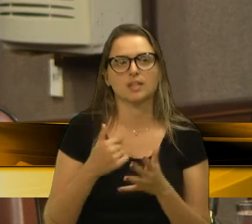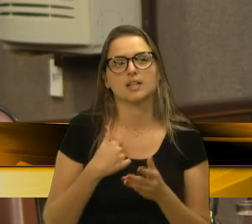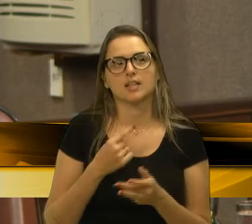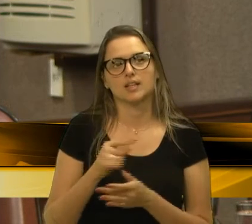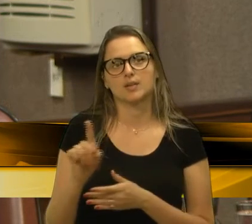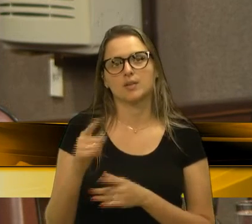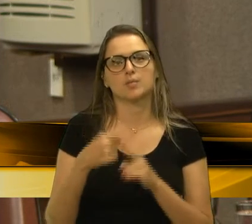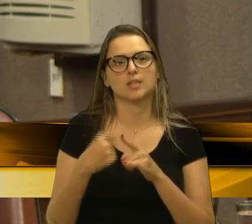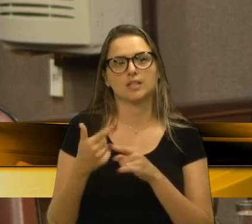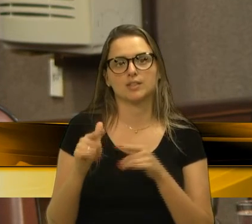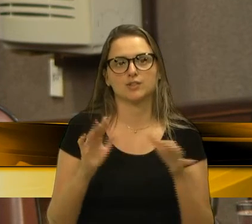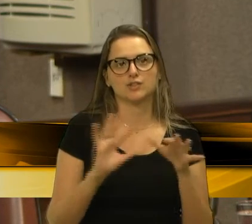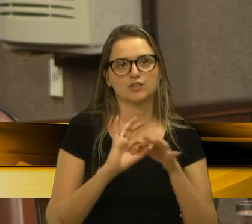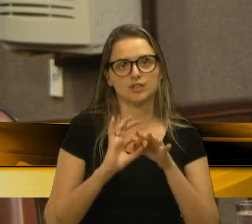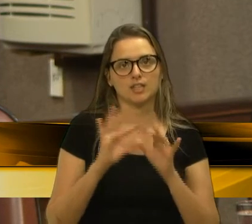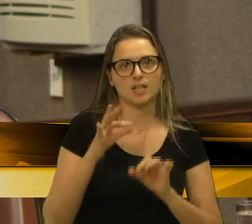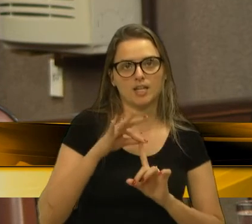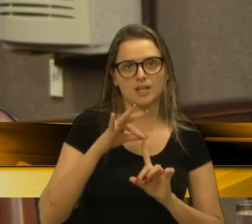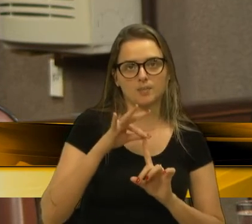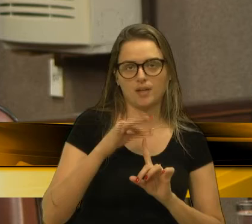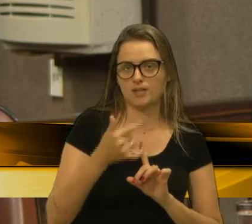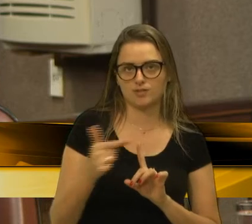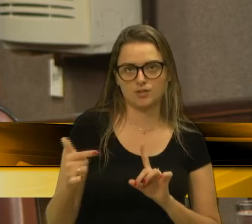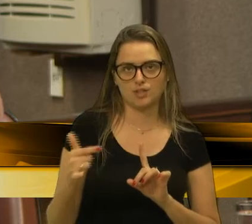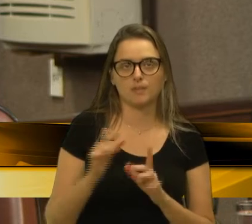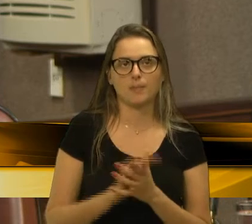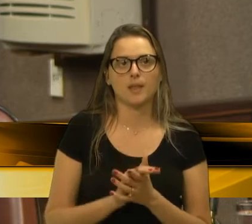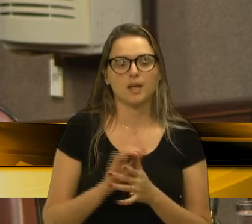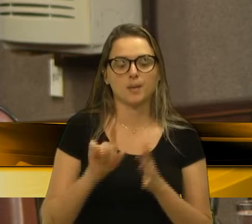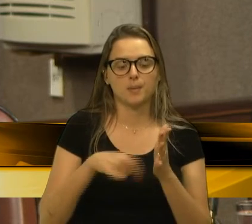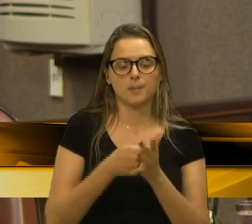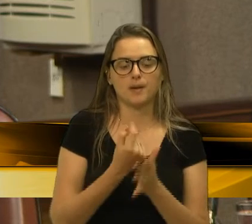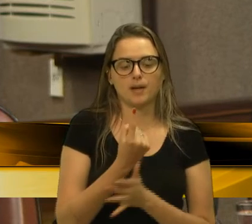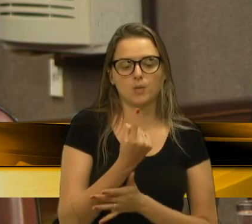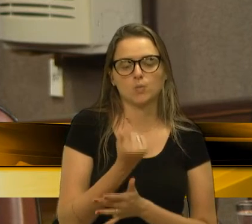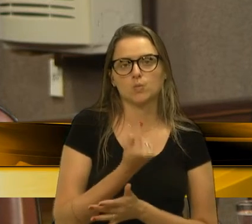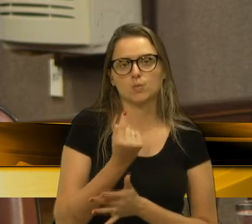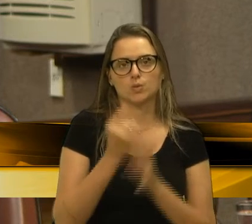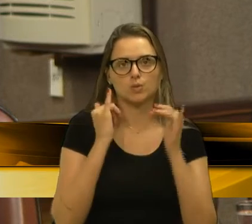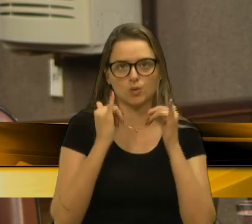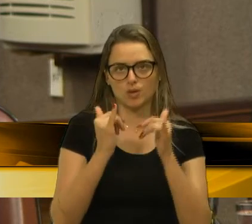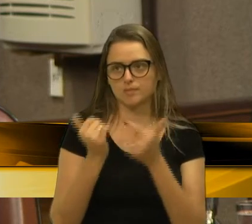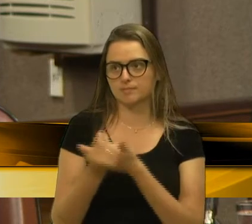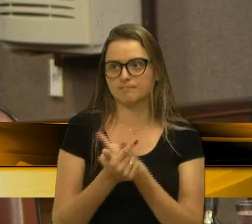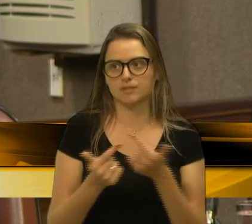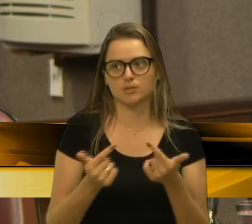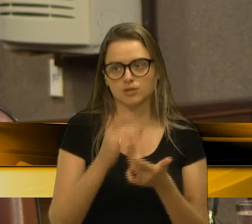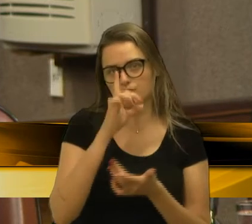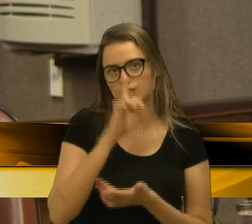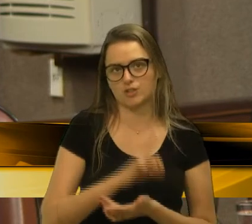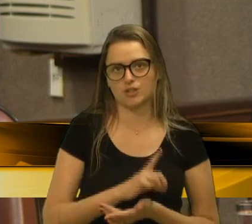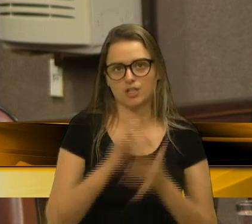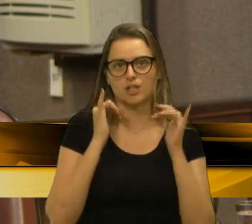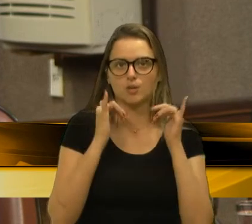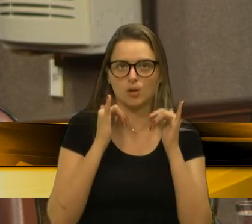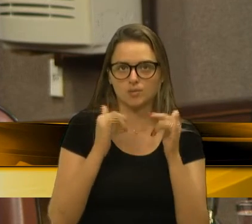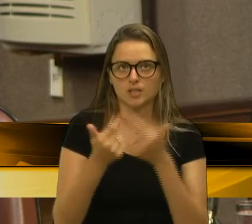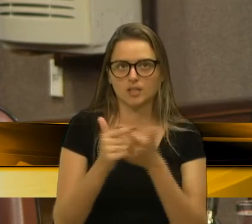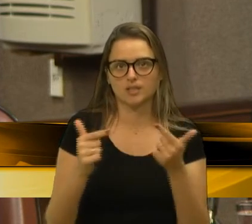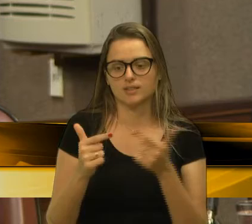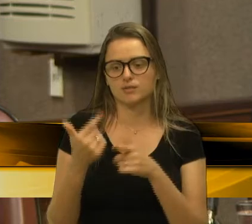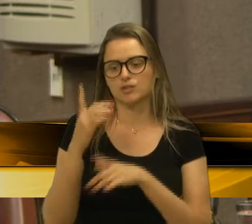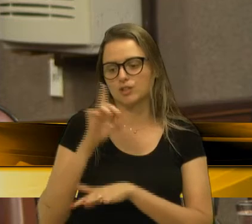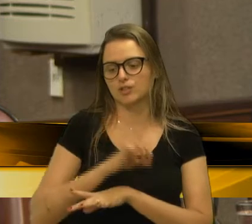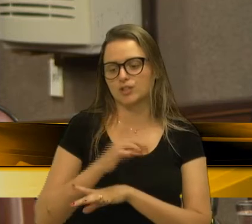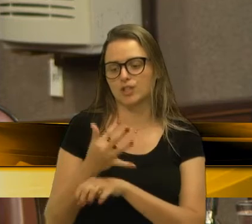não tinha integração na época, ônibus integração. Então, para pagar uma passagem só, a gente não tinha direito à passagem de ônibus, a gente não tinha direito às